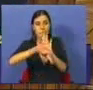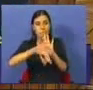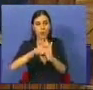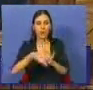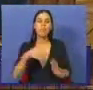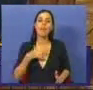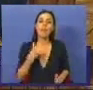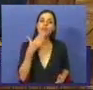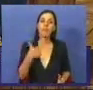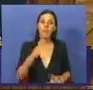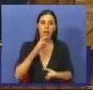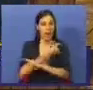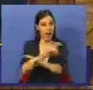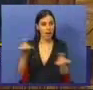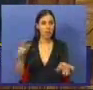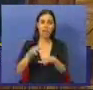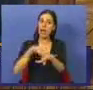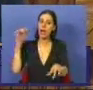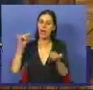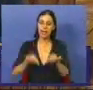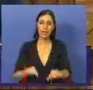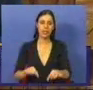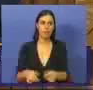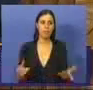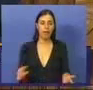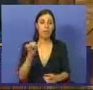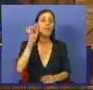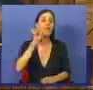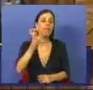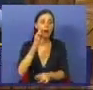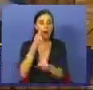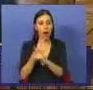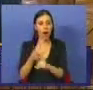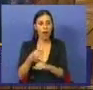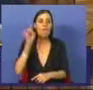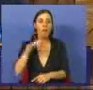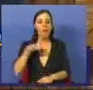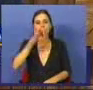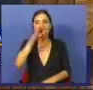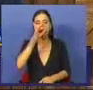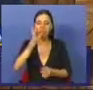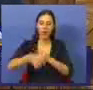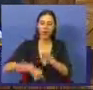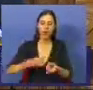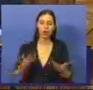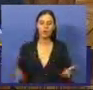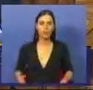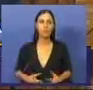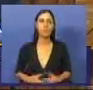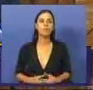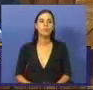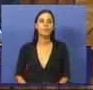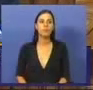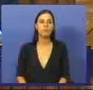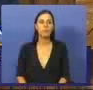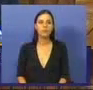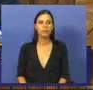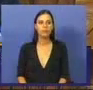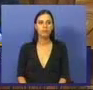que fizesse o favor de comunicar à Assembleia esses valores para nós podermos conhecer o conjunto desta operação.